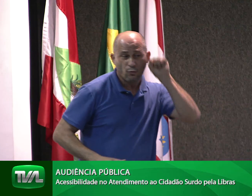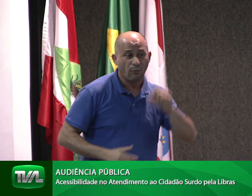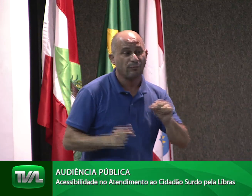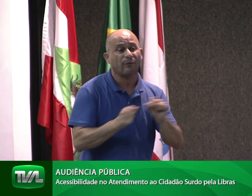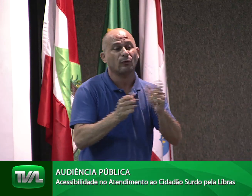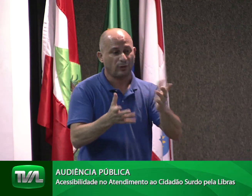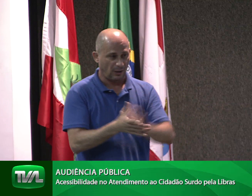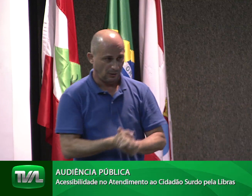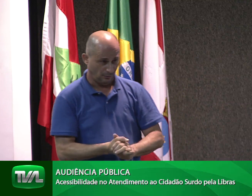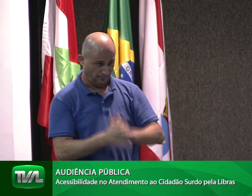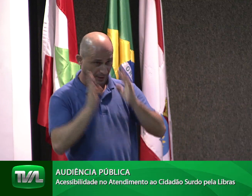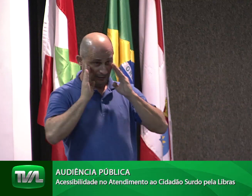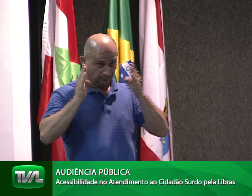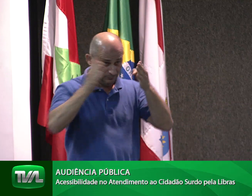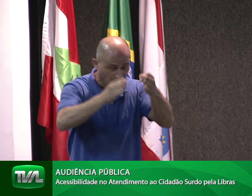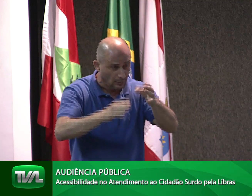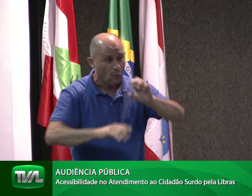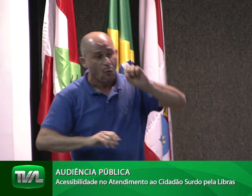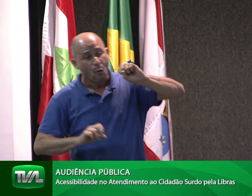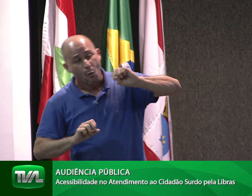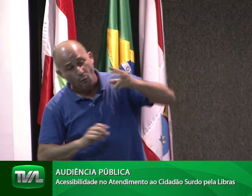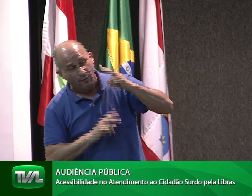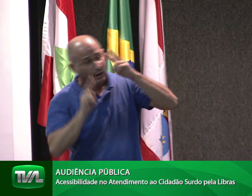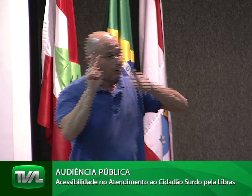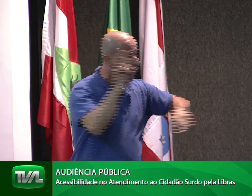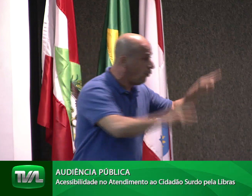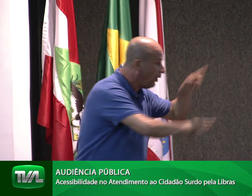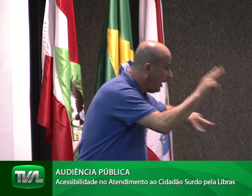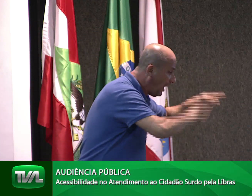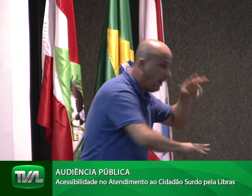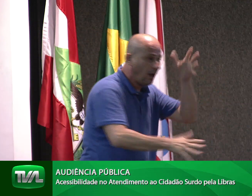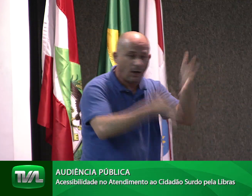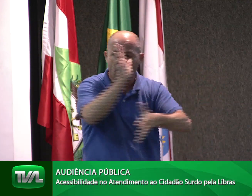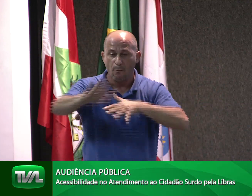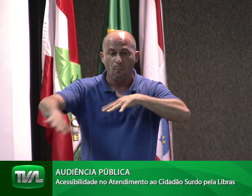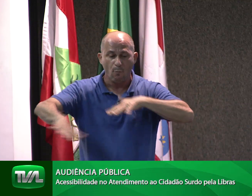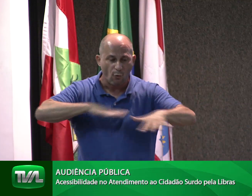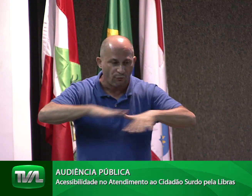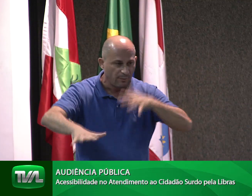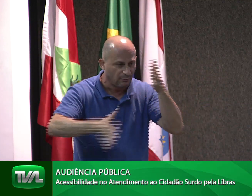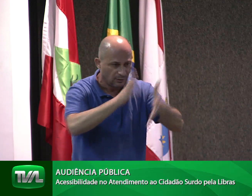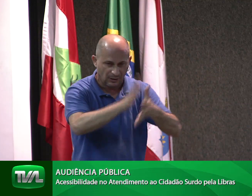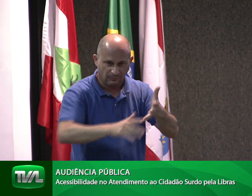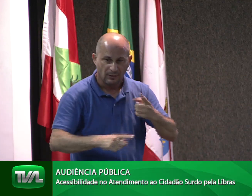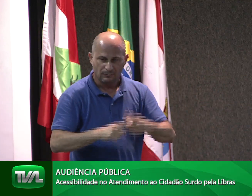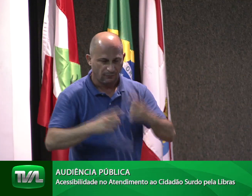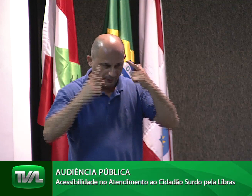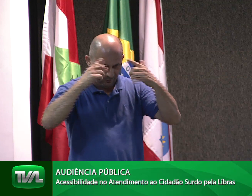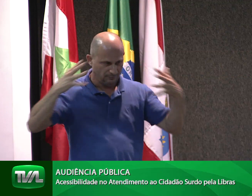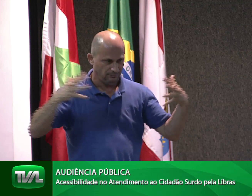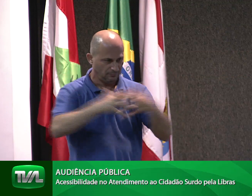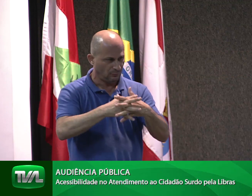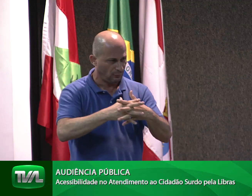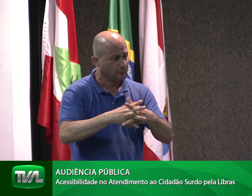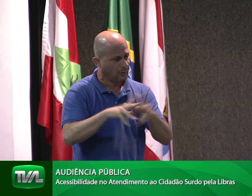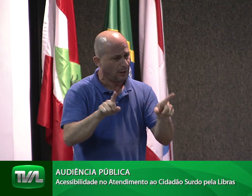exemplo. Imaginem. Um ouvinte, o que ele vai fazer? Ele vai ficar olhando em volta ou ele vai conseguir prestar